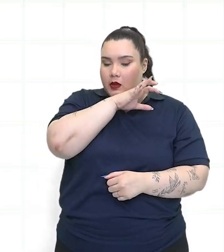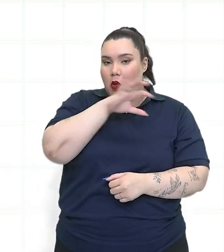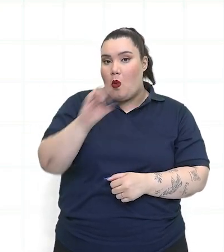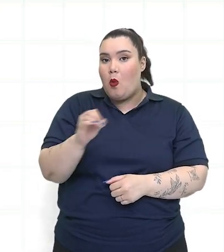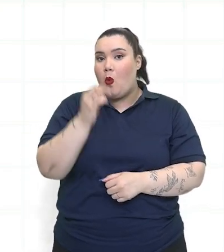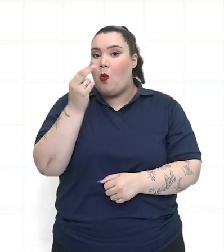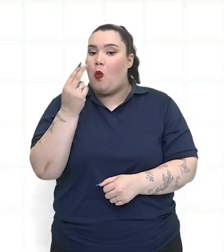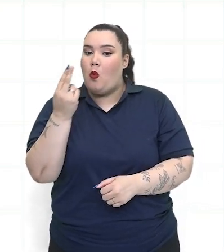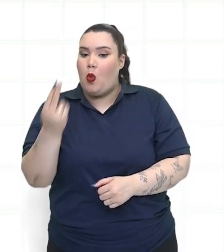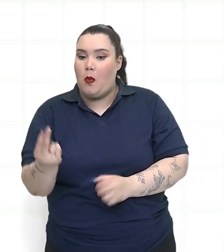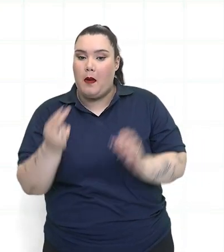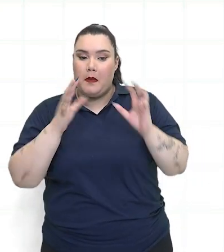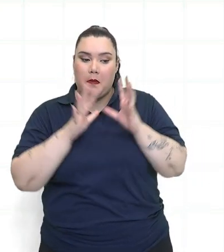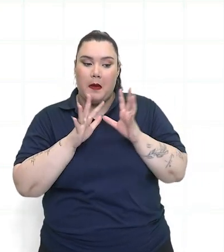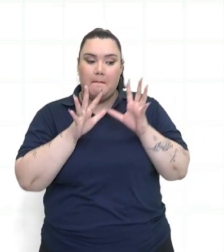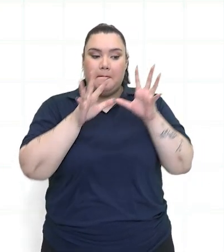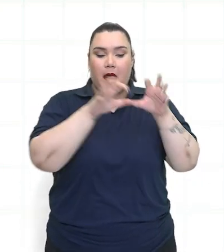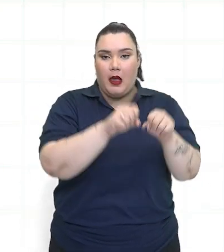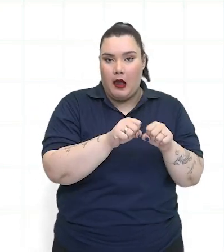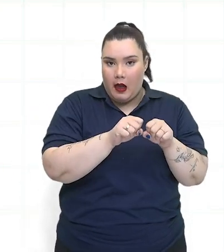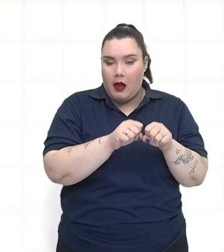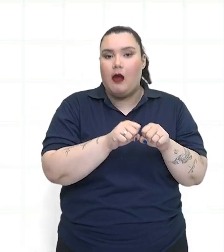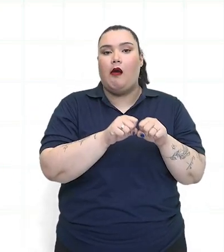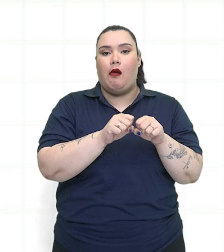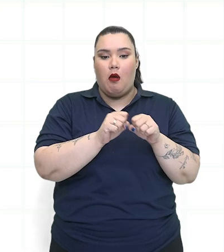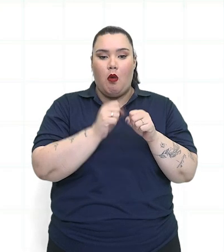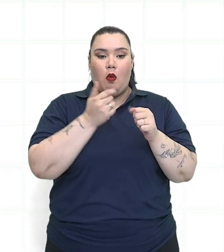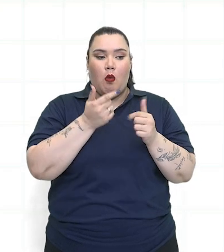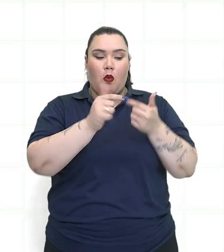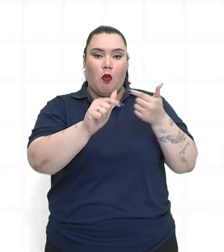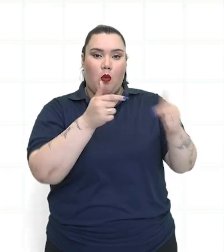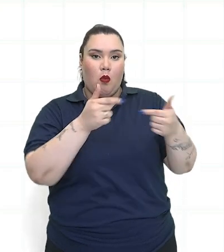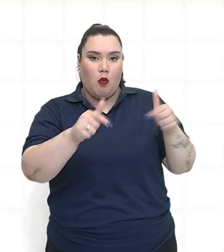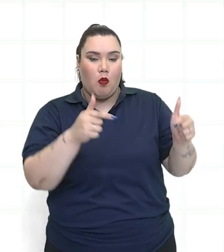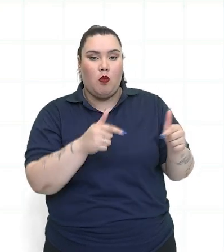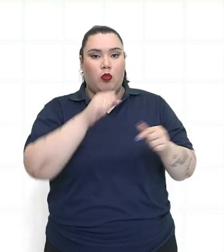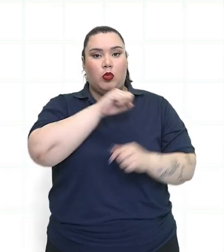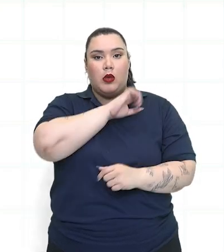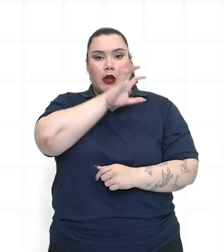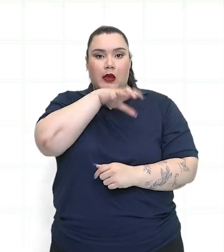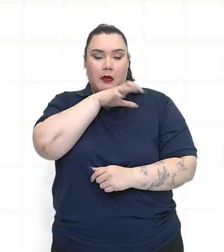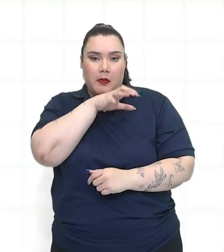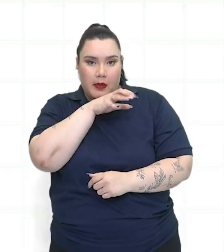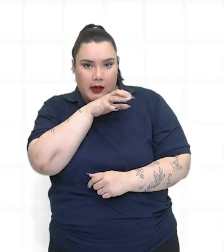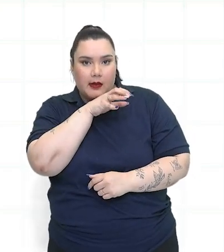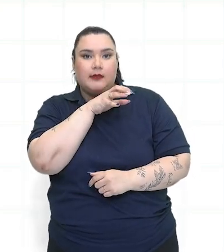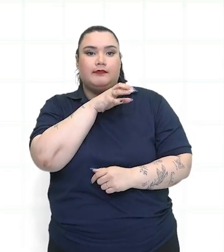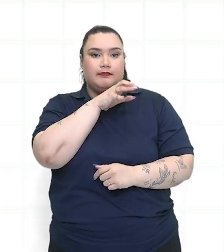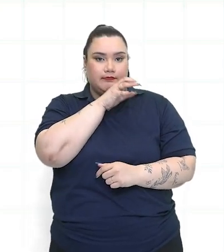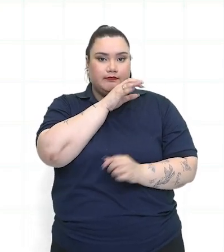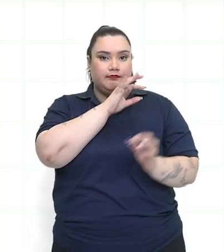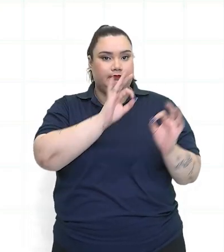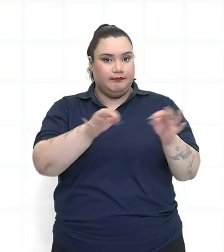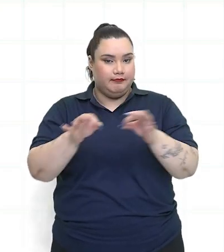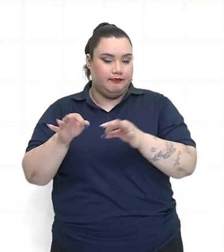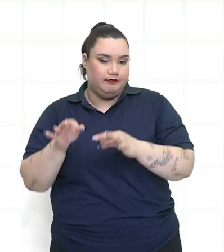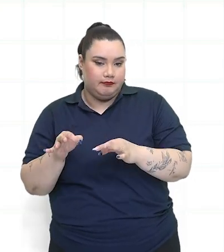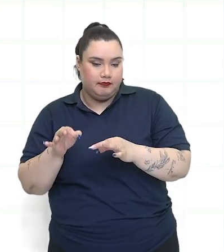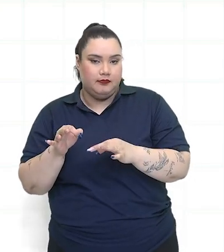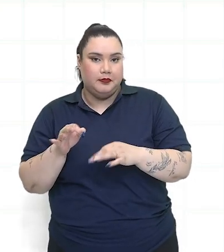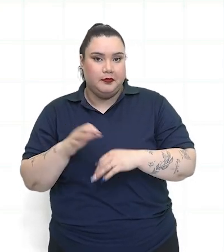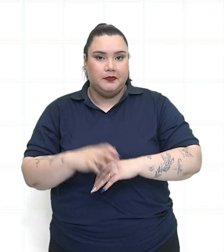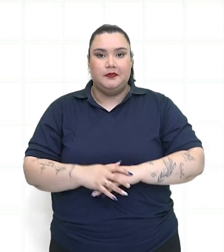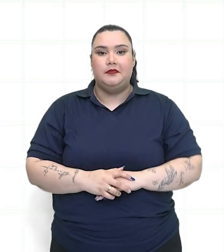Ou eles fazem isso além de se defender dos inimigos, isso é uma dedução que eu estou fazendo, uma inferência e que você também pode fazer,